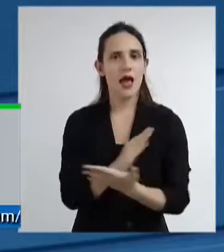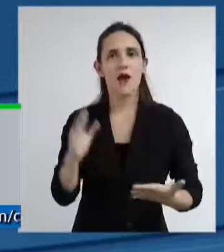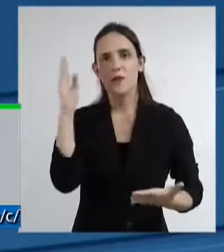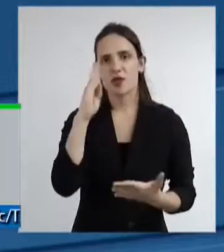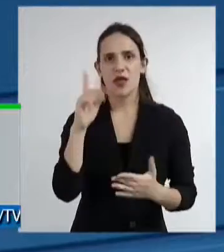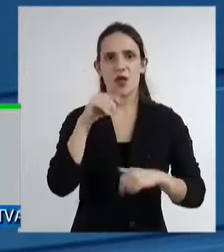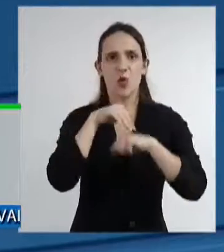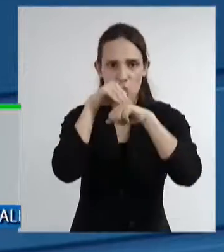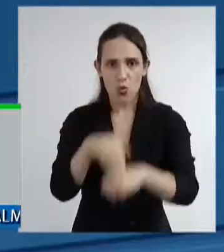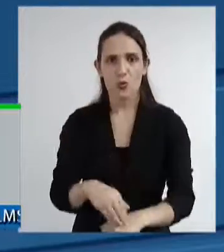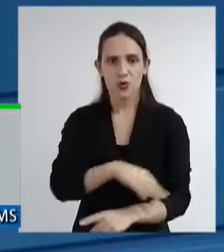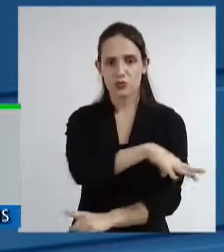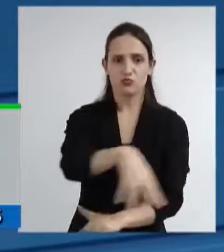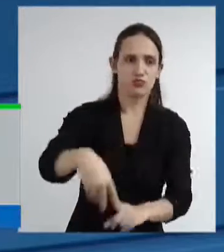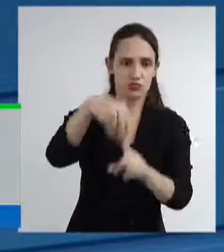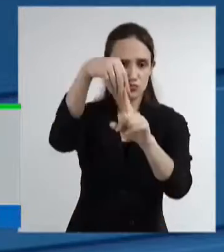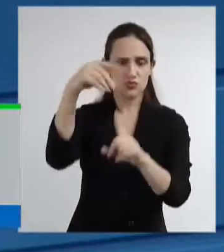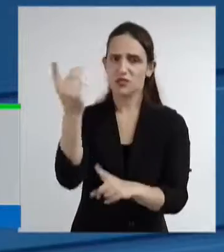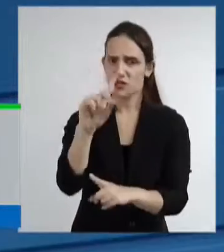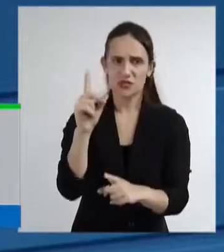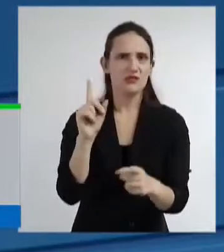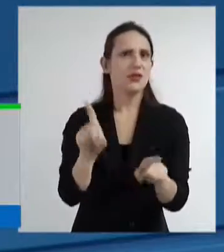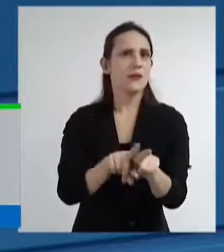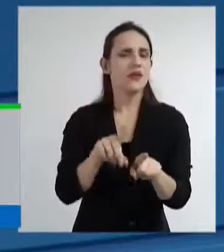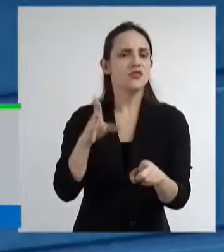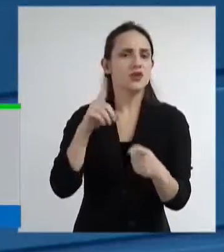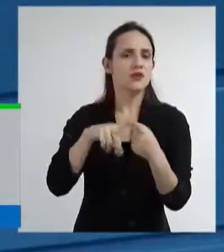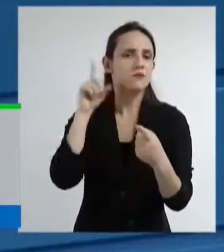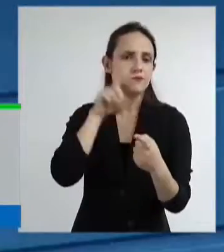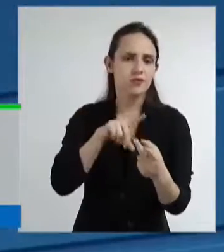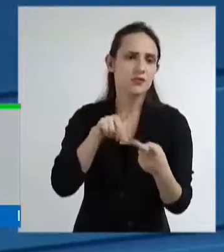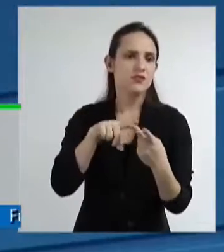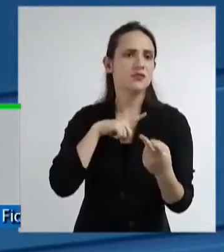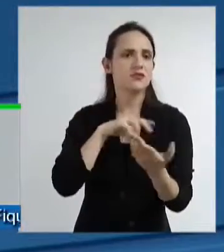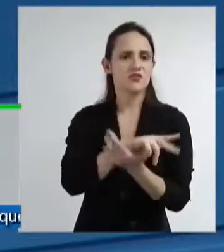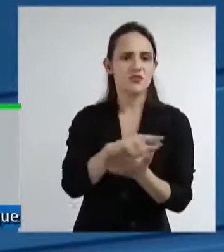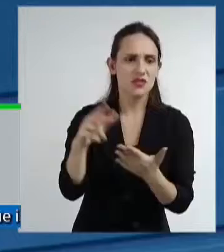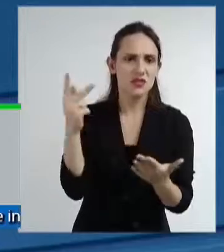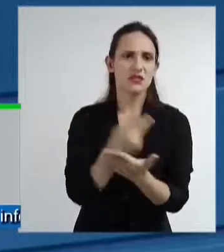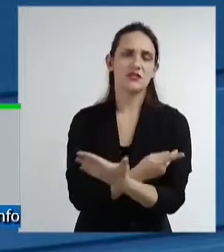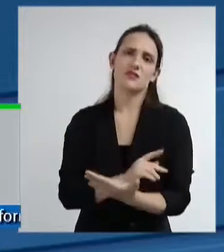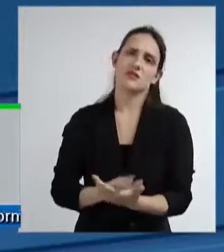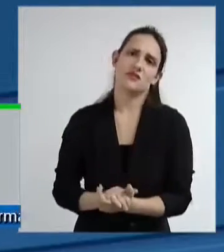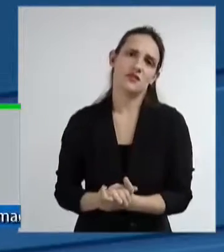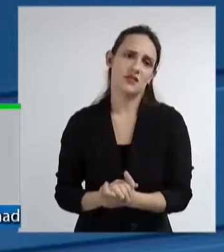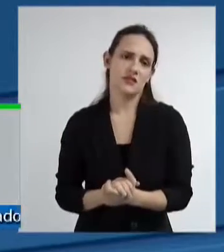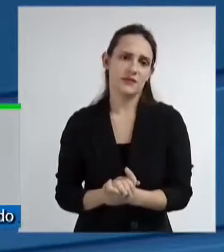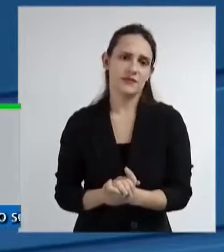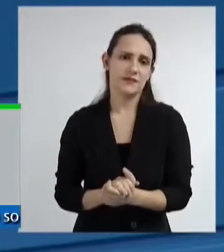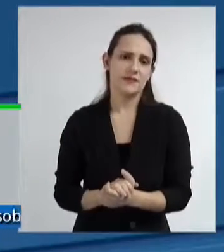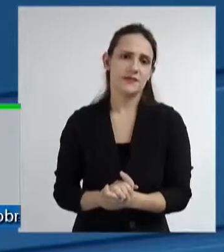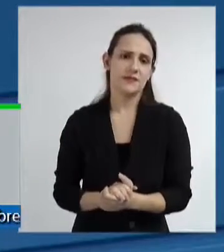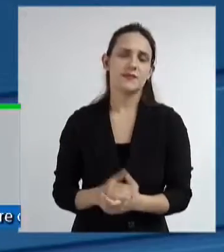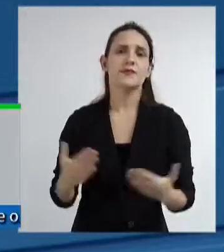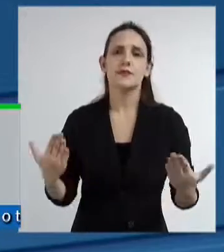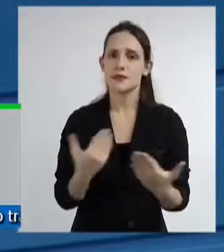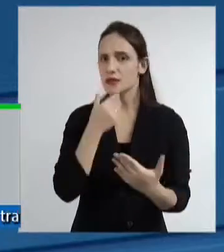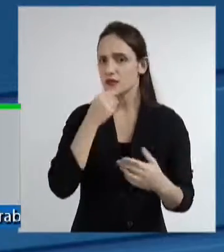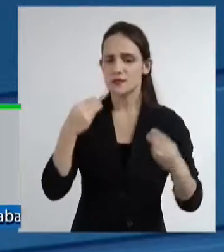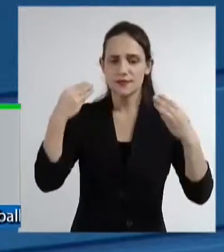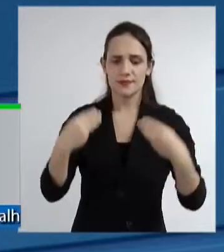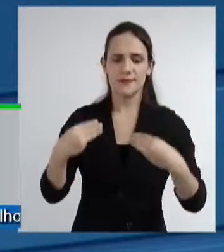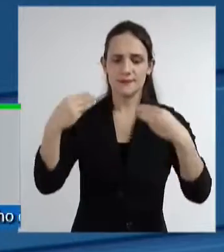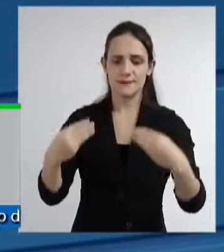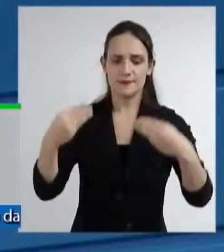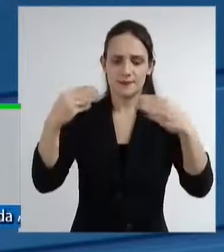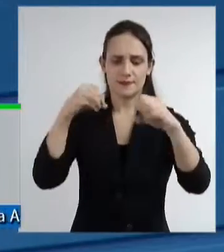povo brasileiro, porque nos outros países americanos e inglês também tem aqueles que fazem as artes. E um ministro da Educação